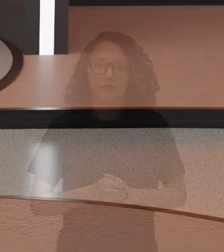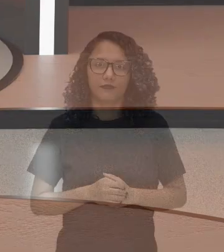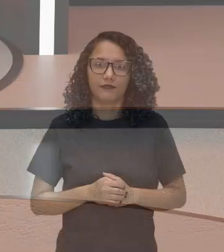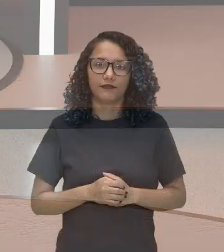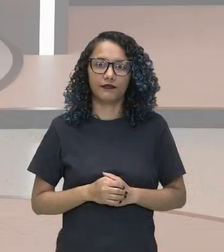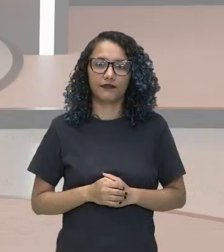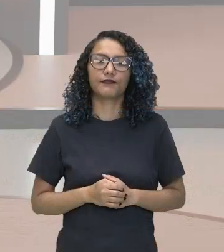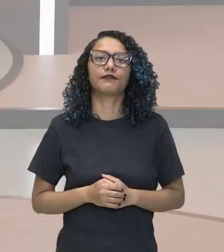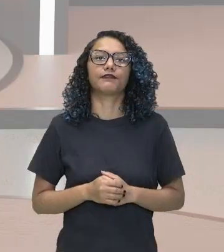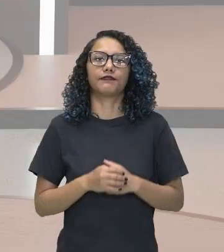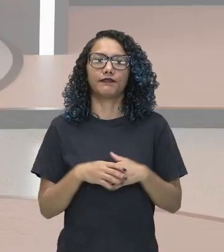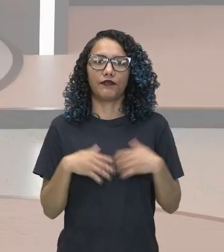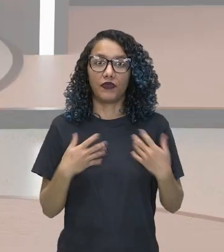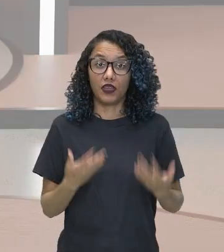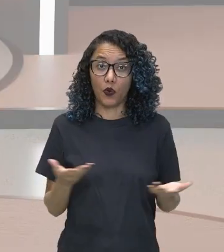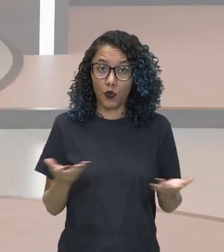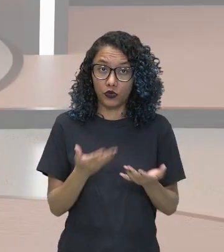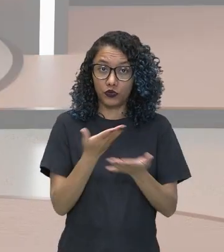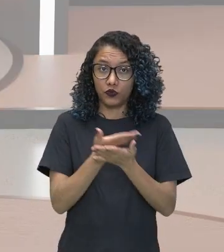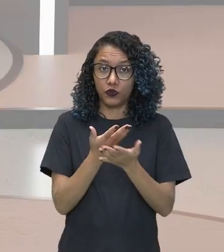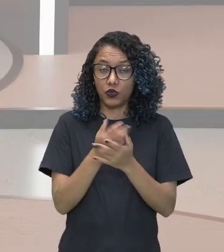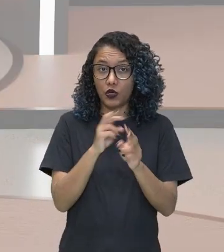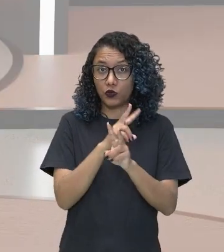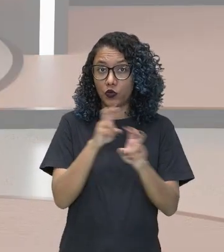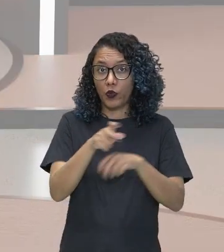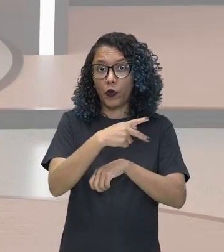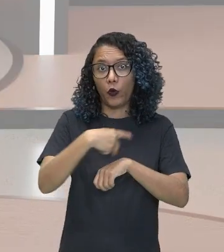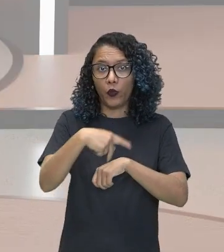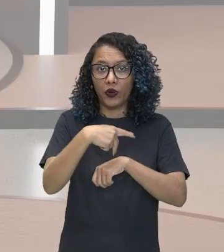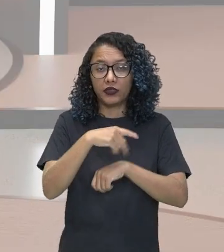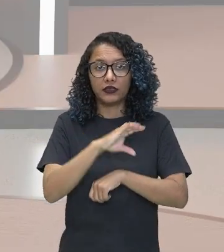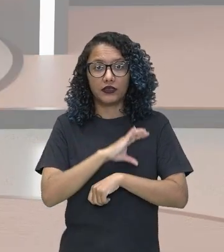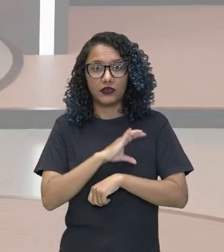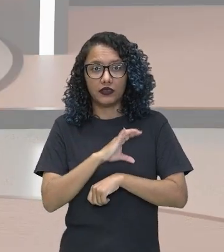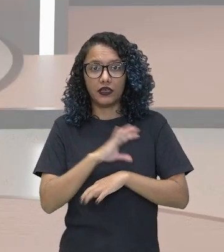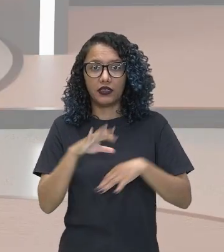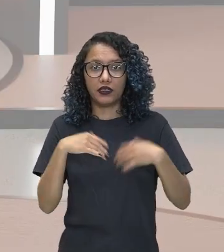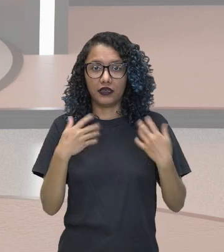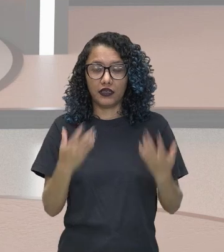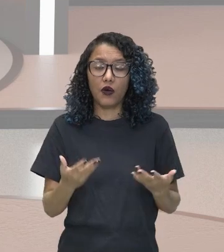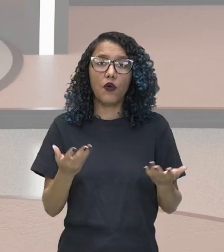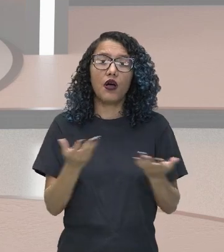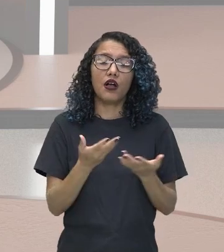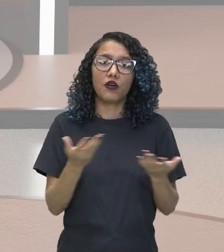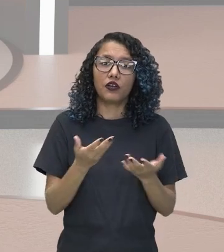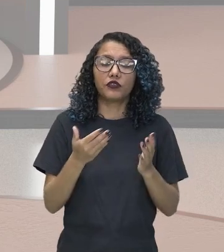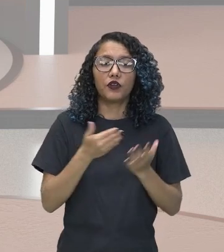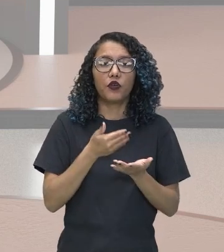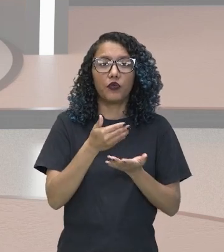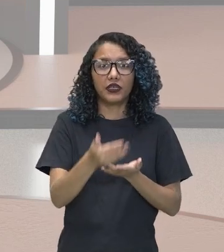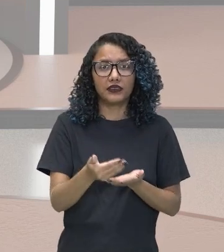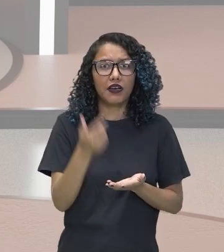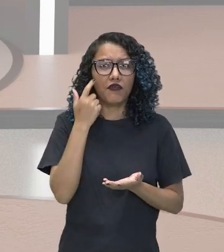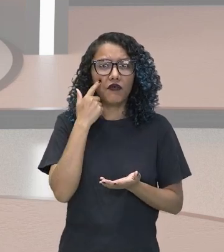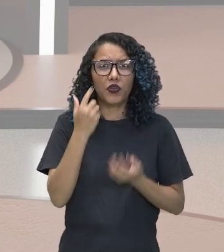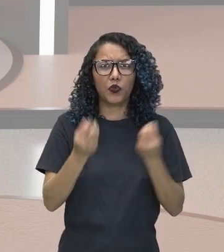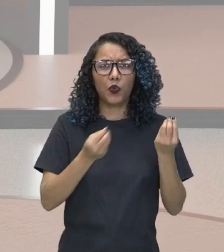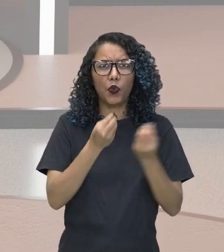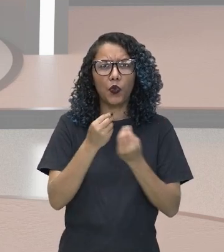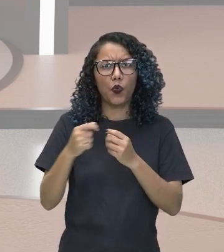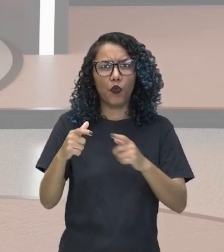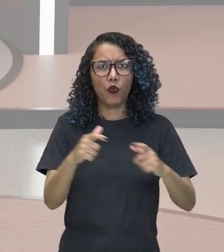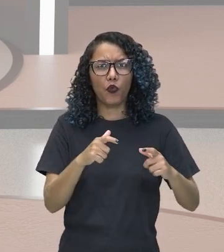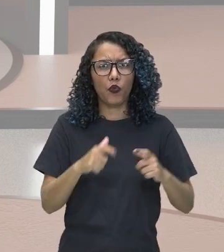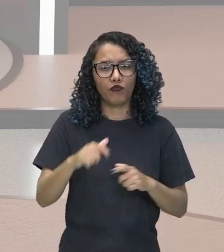Então, nossa aula é sobre o Canadá e nada mais justo do que começarmos verificando um pouco sobre esse local. Então,